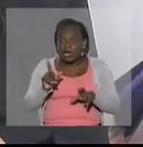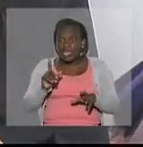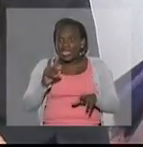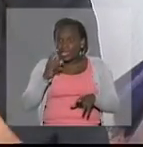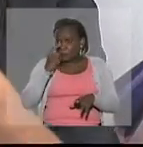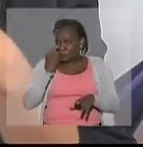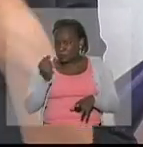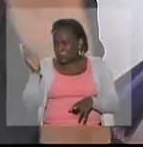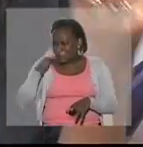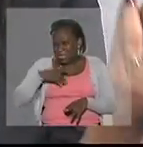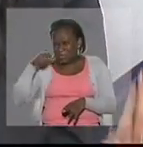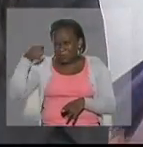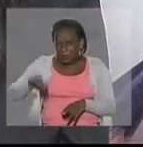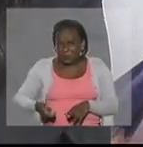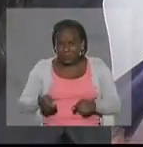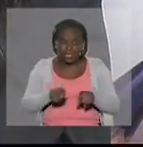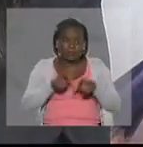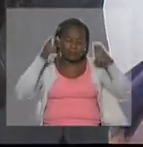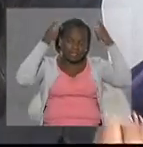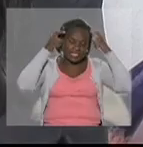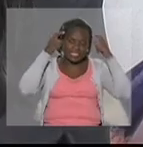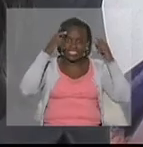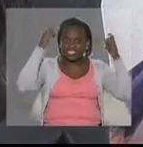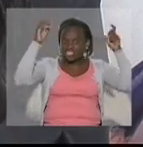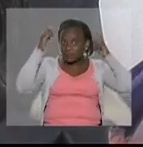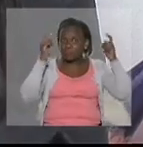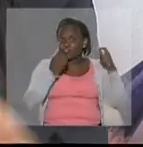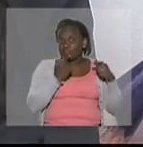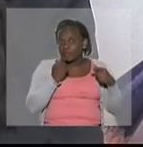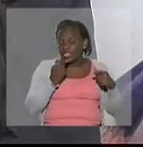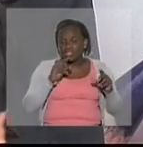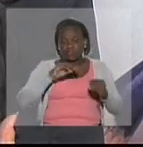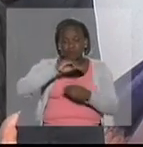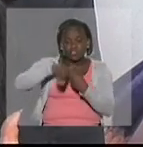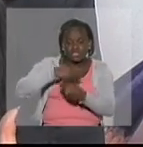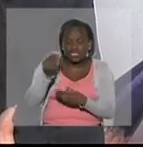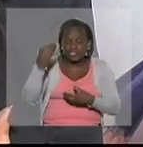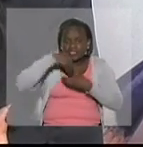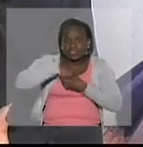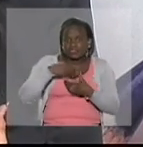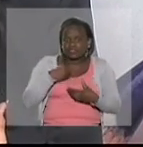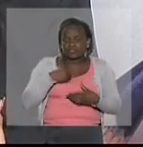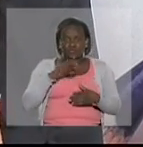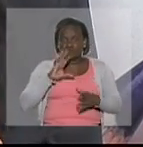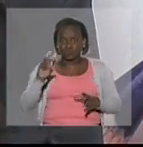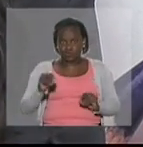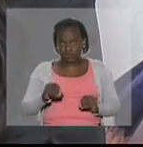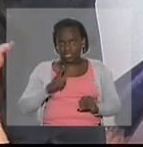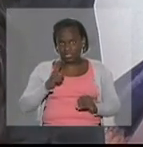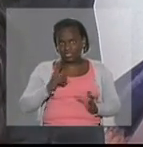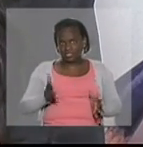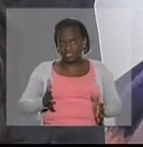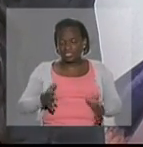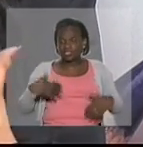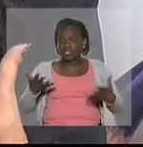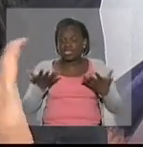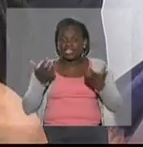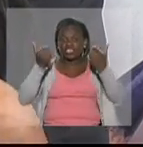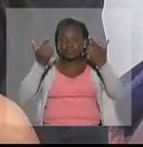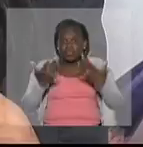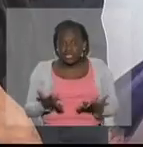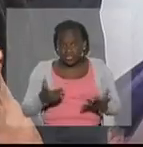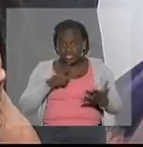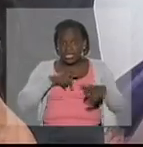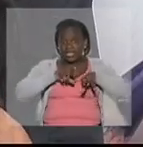nem a Bruxa Má nem né A Princesinha a chapeuzinho vermelho a gente tem tudo dentro da gente então que ela quis trabalhar isso que